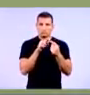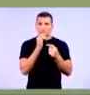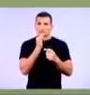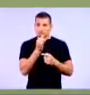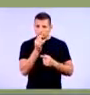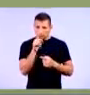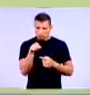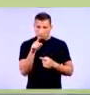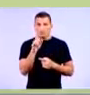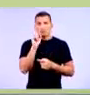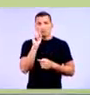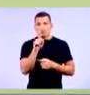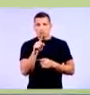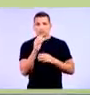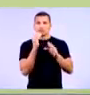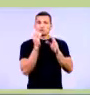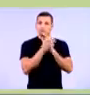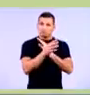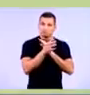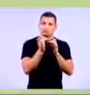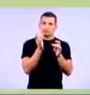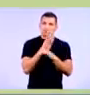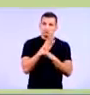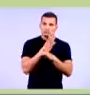pode clicar tudo e terminar.